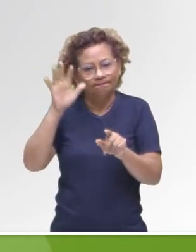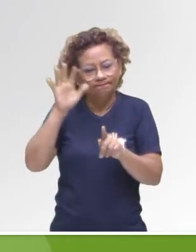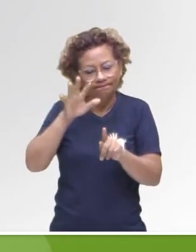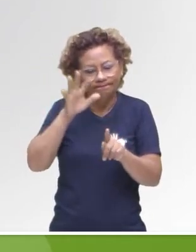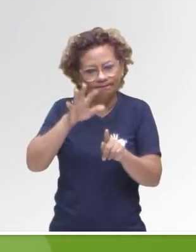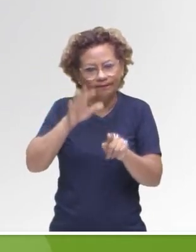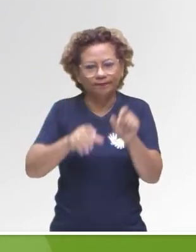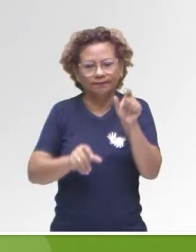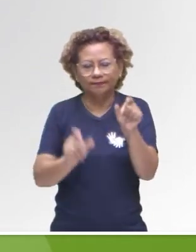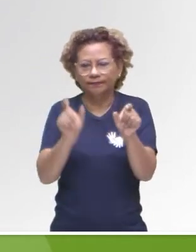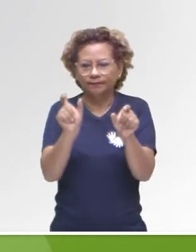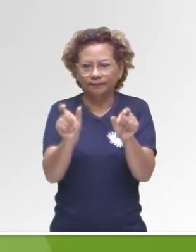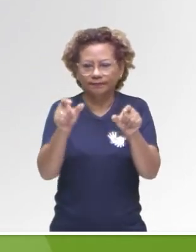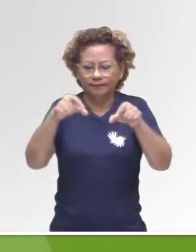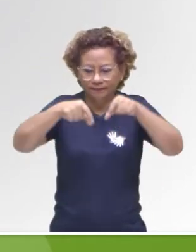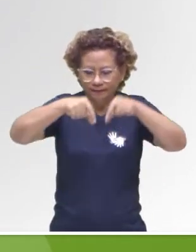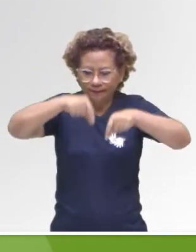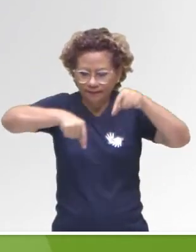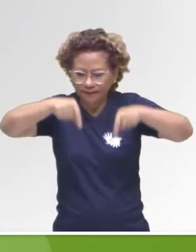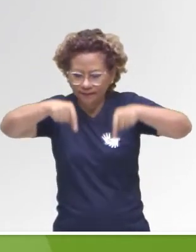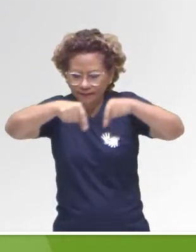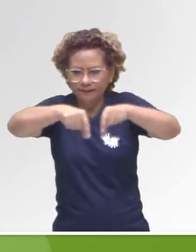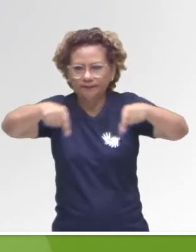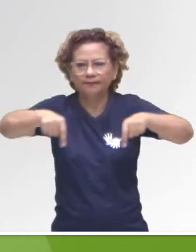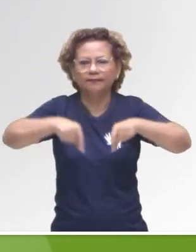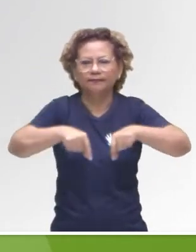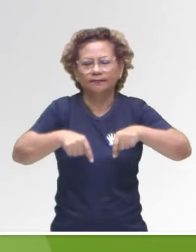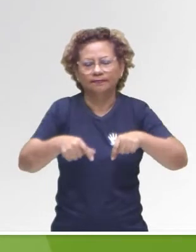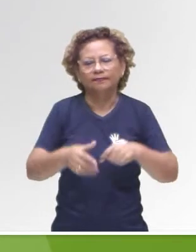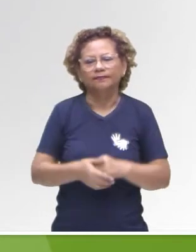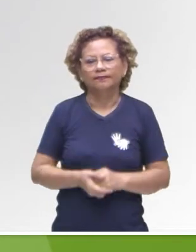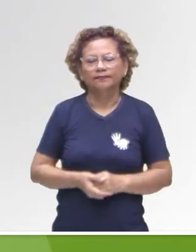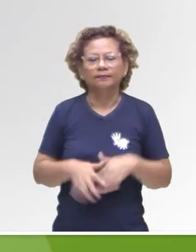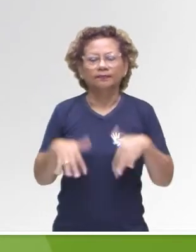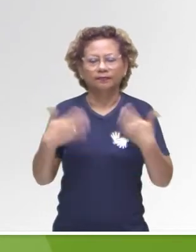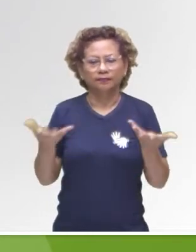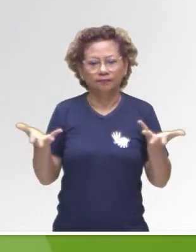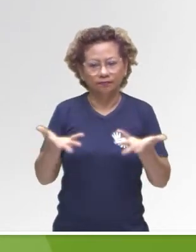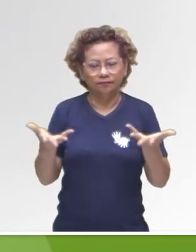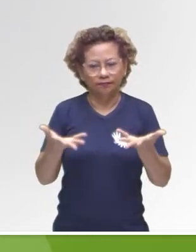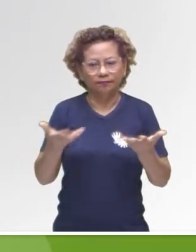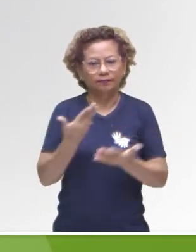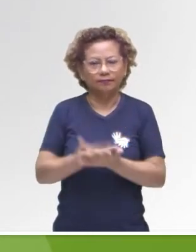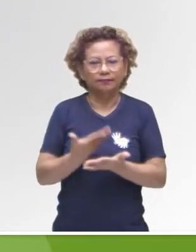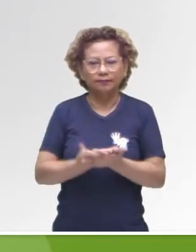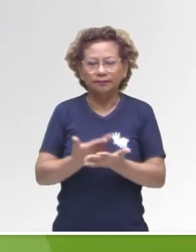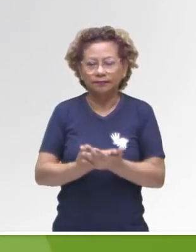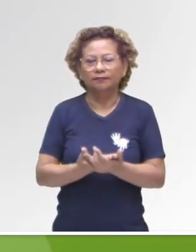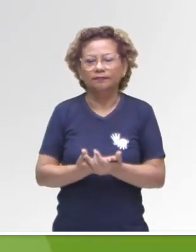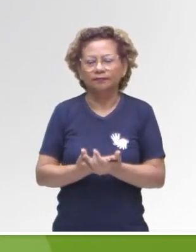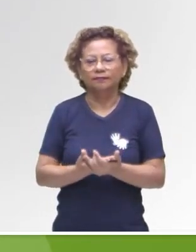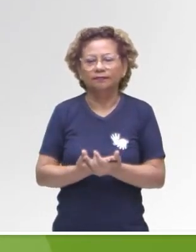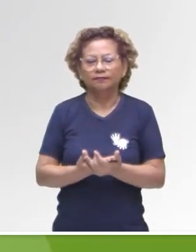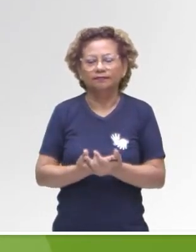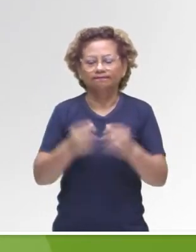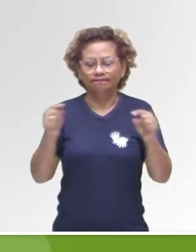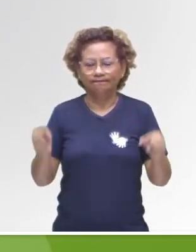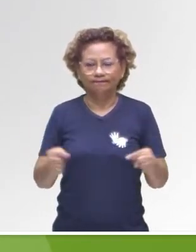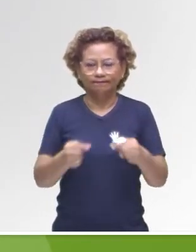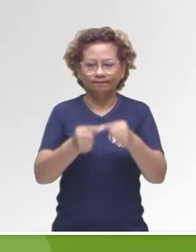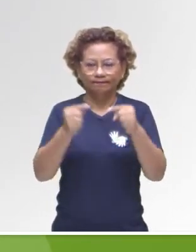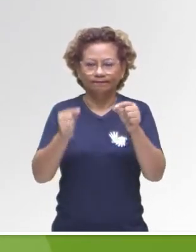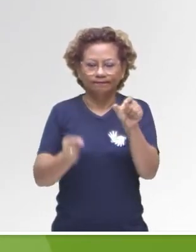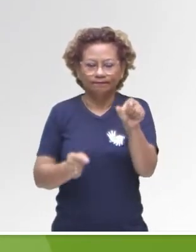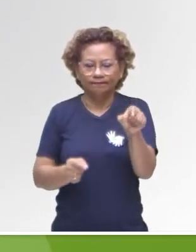capacitor. Então, é o nosso desafio hoje. Hoje nós vamos estudar, pessoal, a associação de